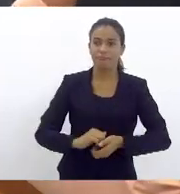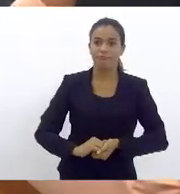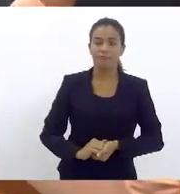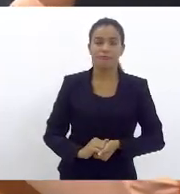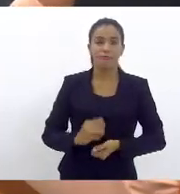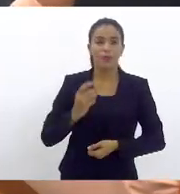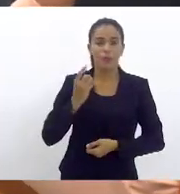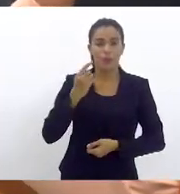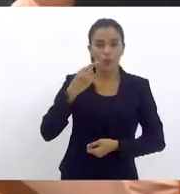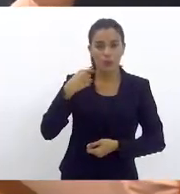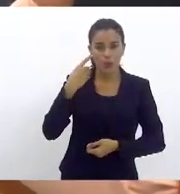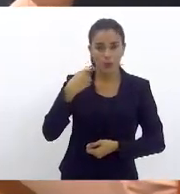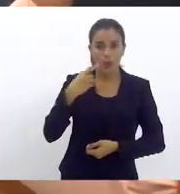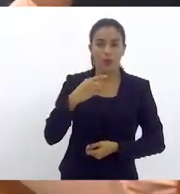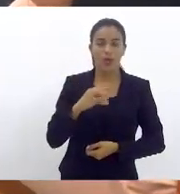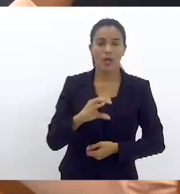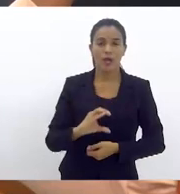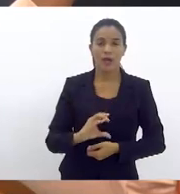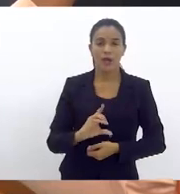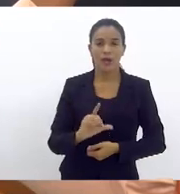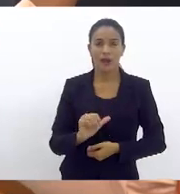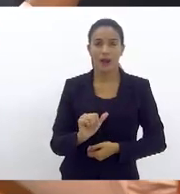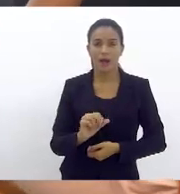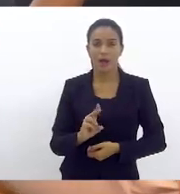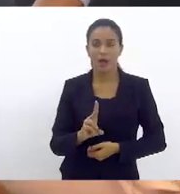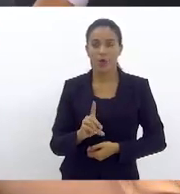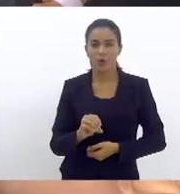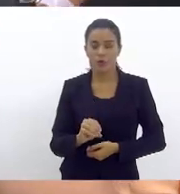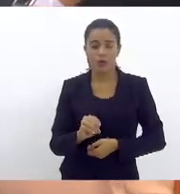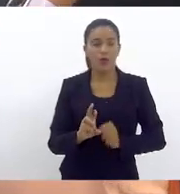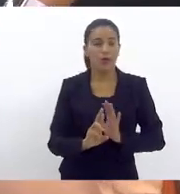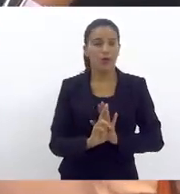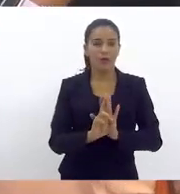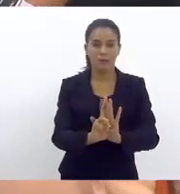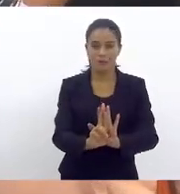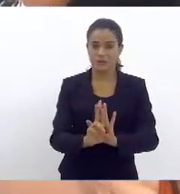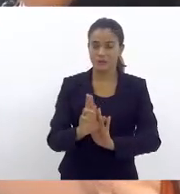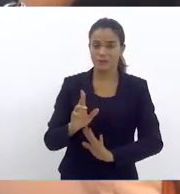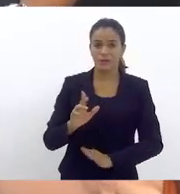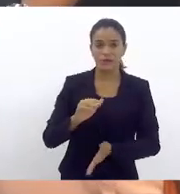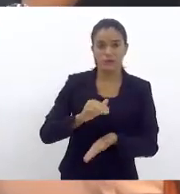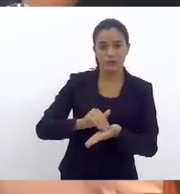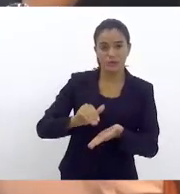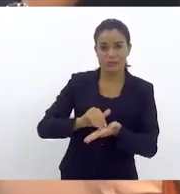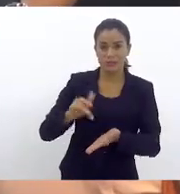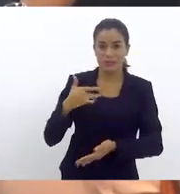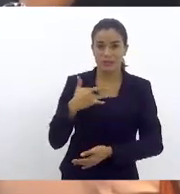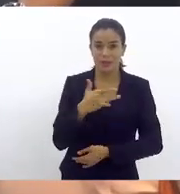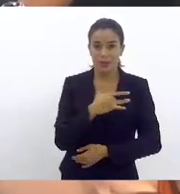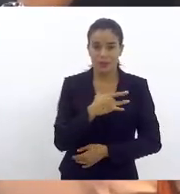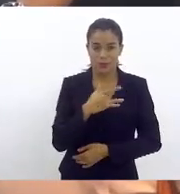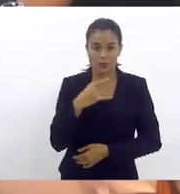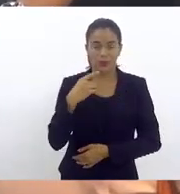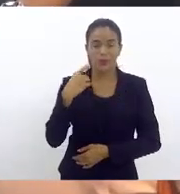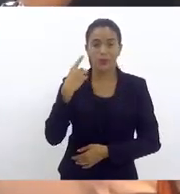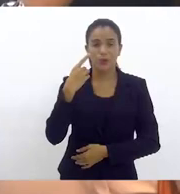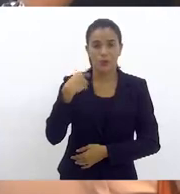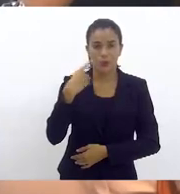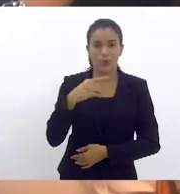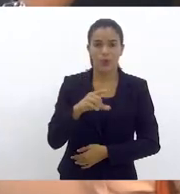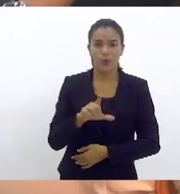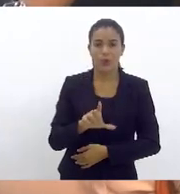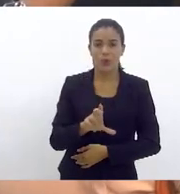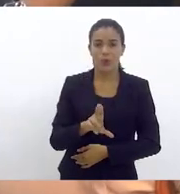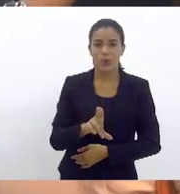Doutora Cláudia seja muito bem-vinda também está aqui representando Nossa secretário de saúde Dr Luizinho antes